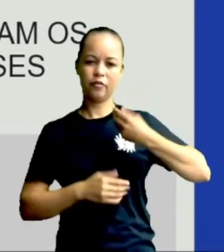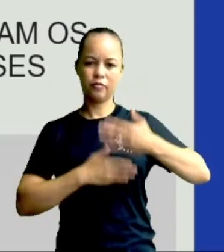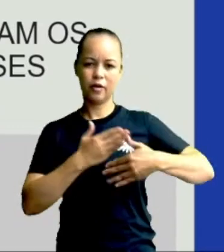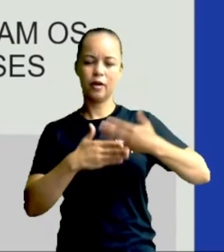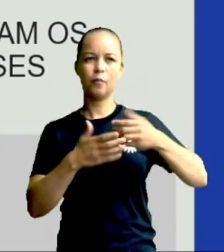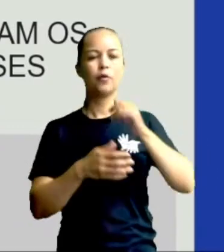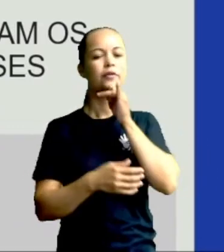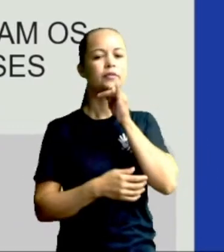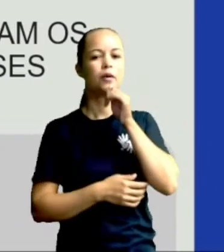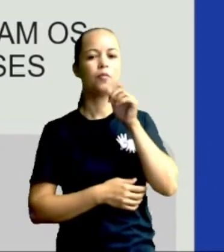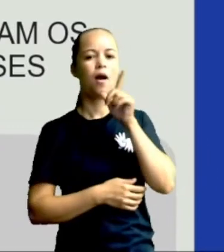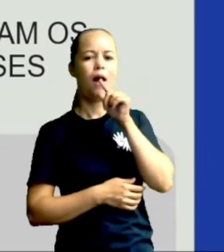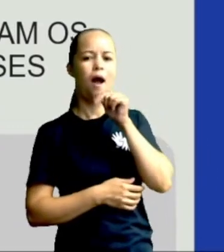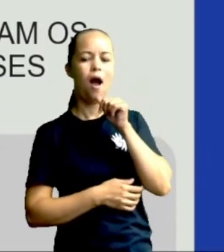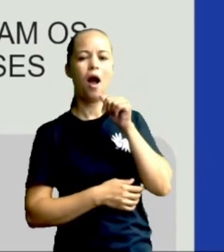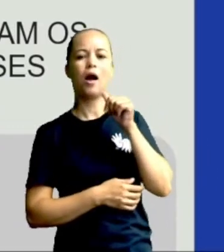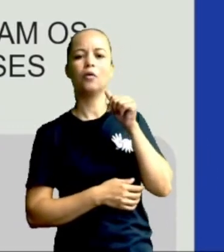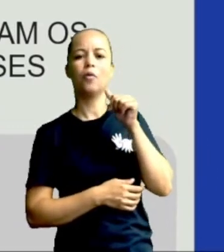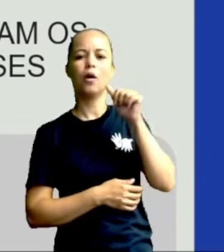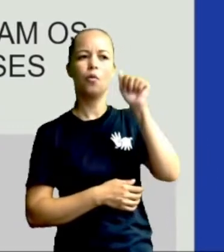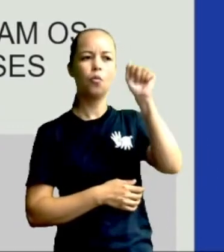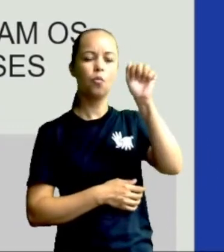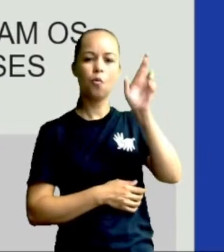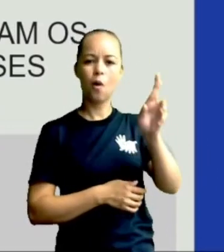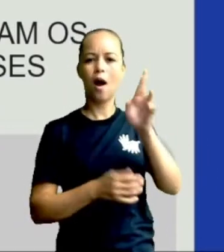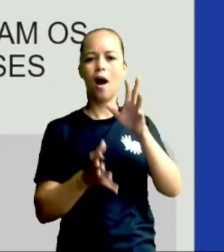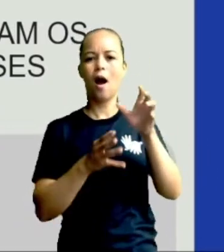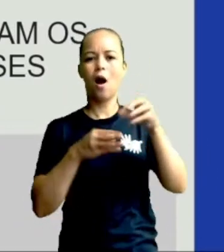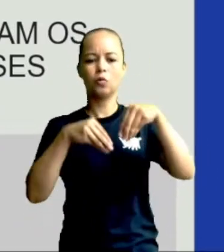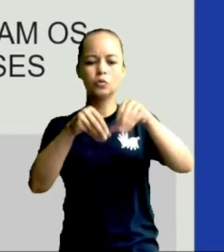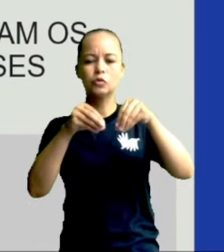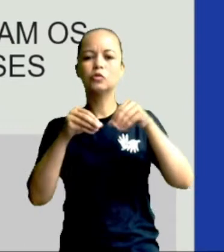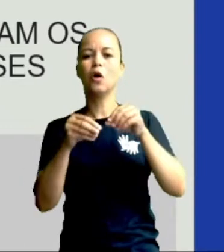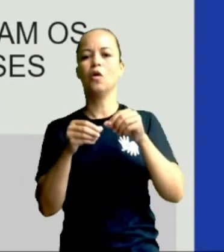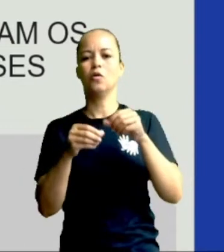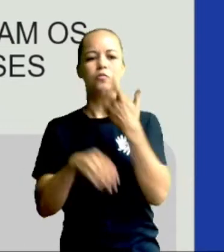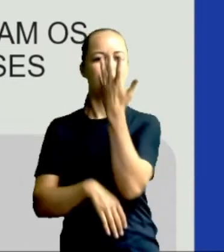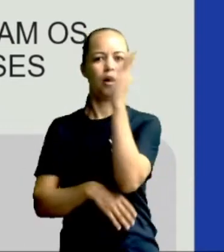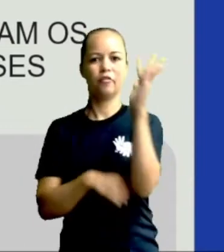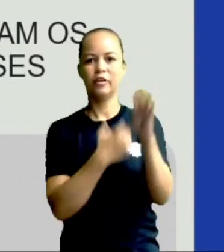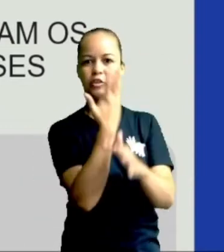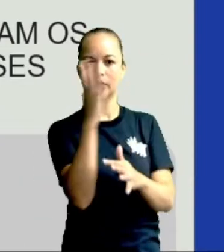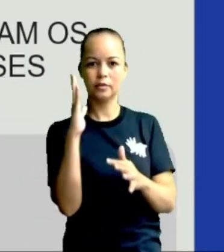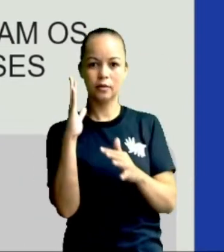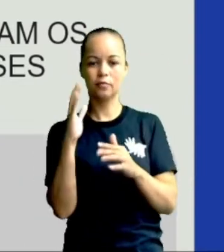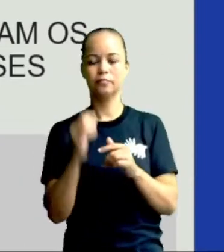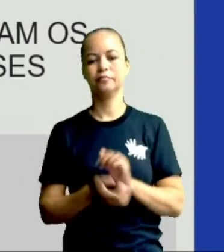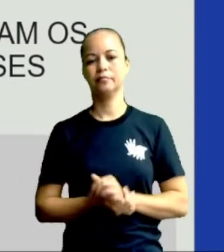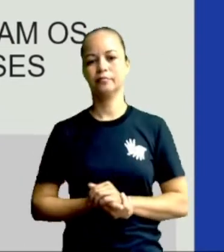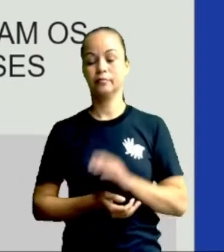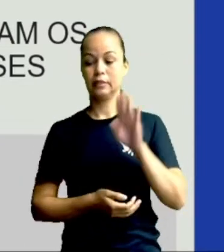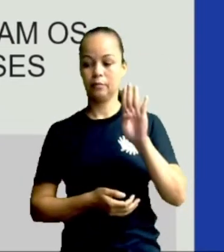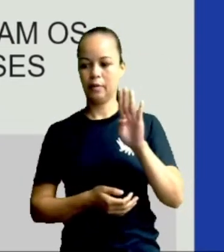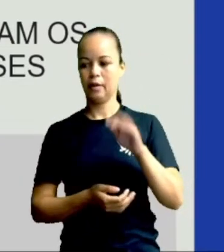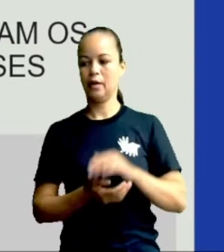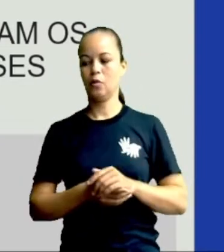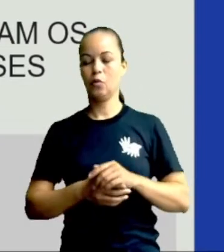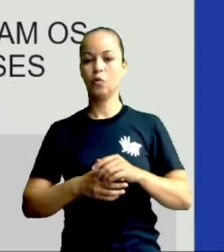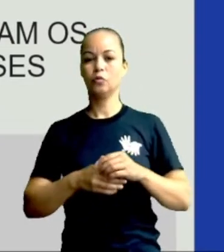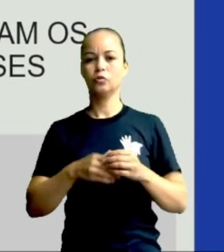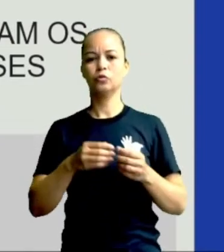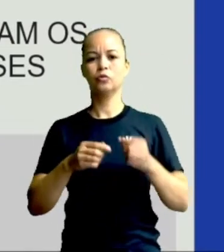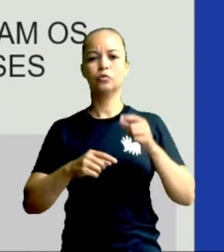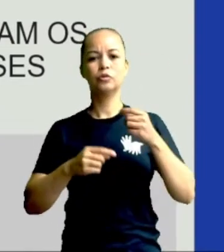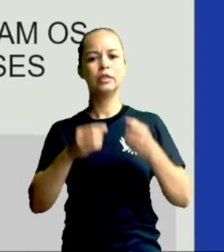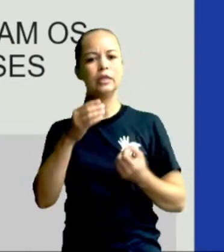água, o ar, o solo, a vegetação. Letra B. é um conjunto de atividades realizadas.